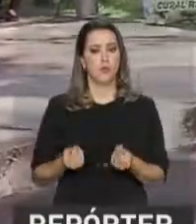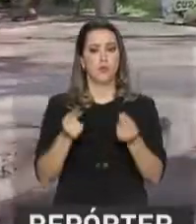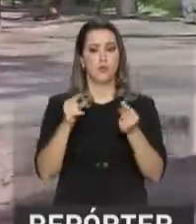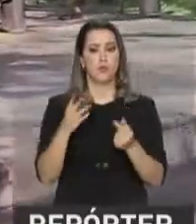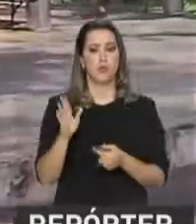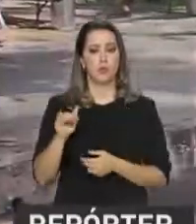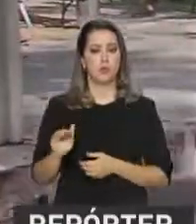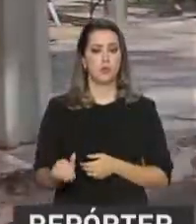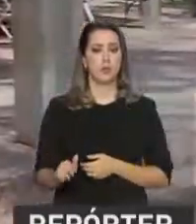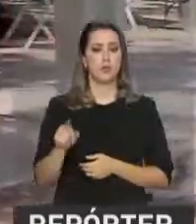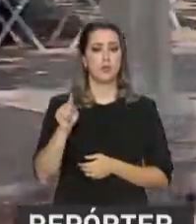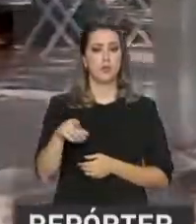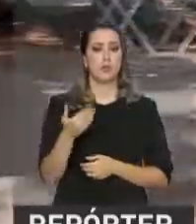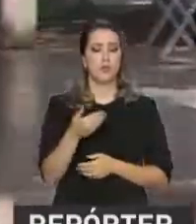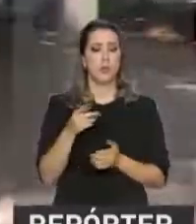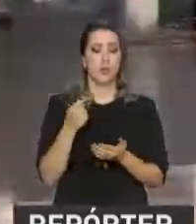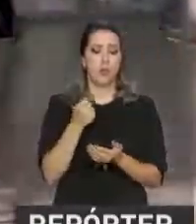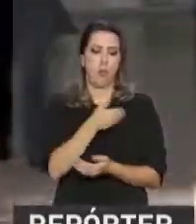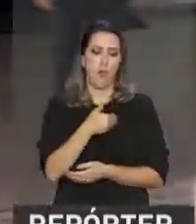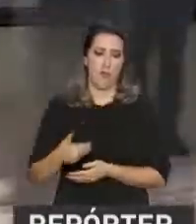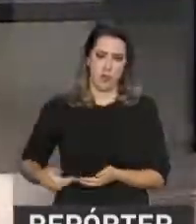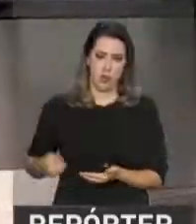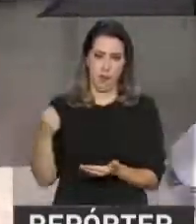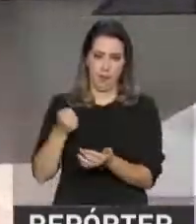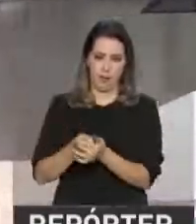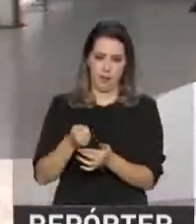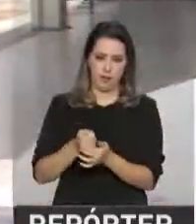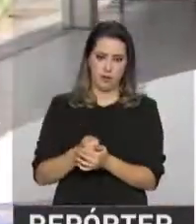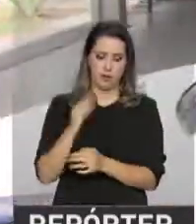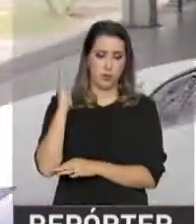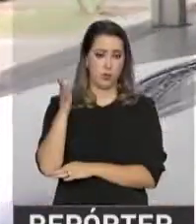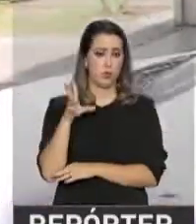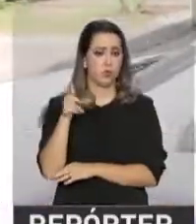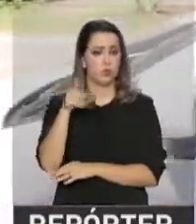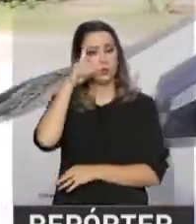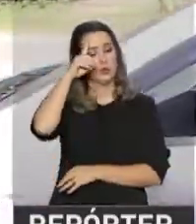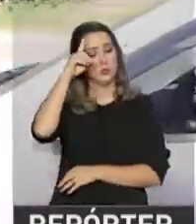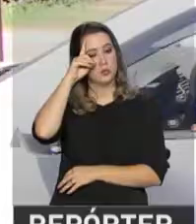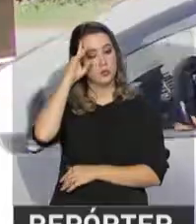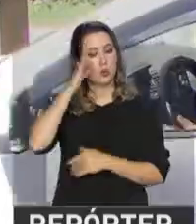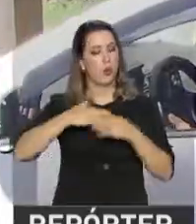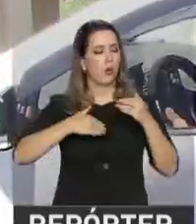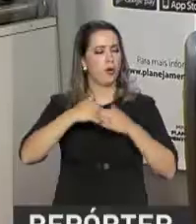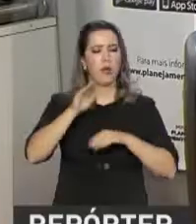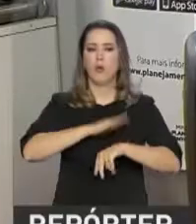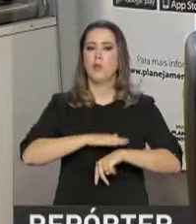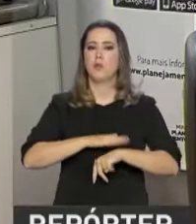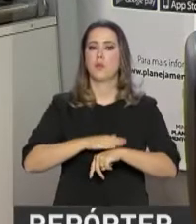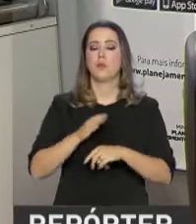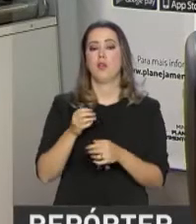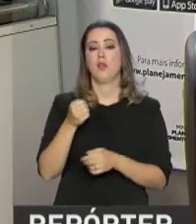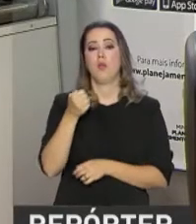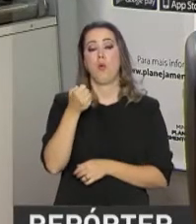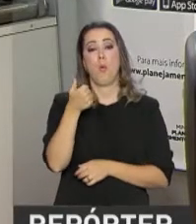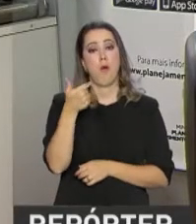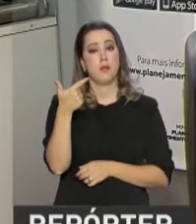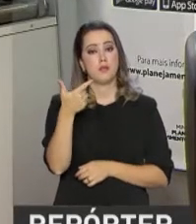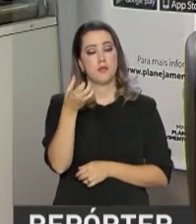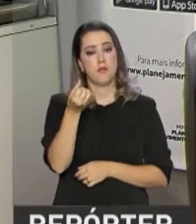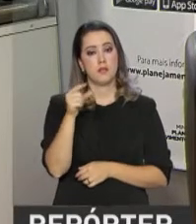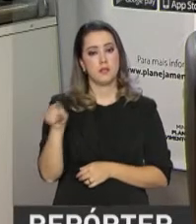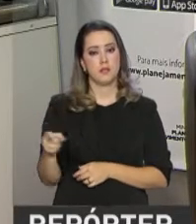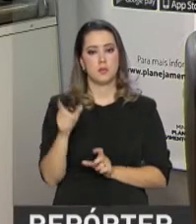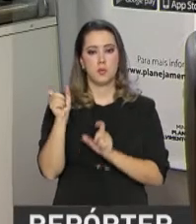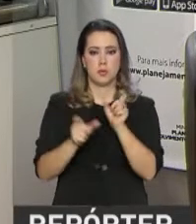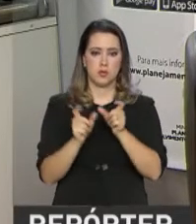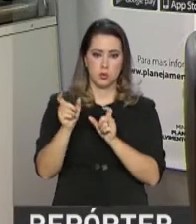desconto é cobrado do governo os táxis ficam disponíveis todos os dias a qualquer hora quase 26 mil servidores